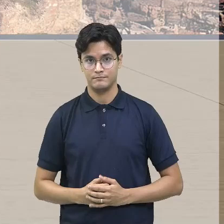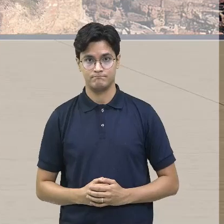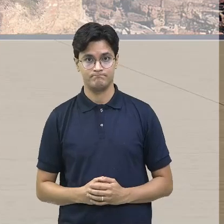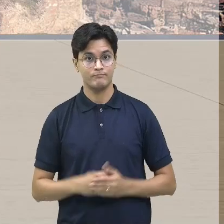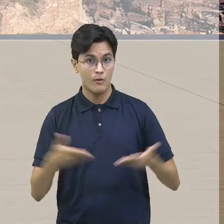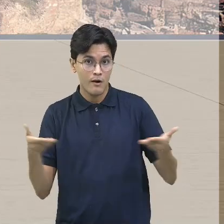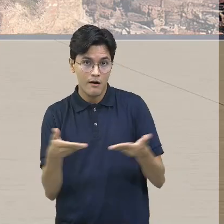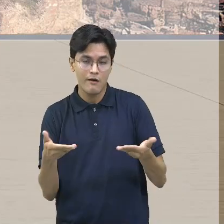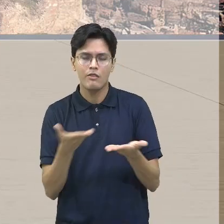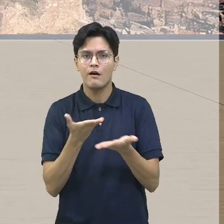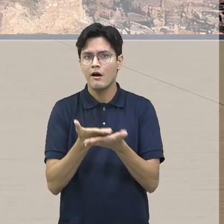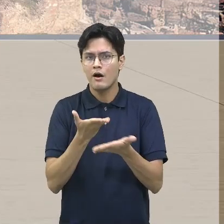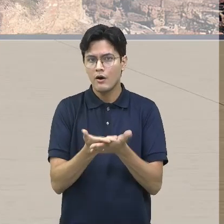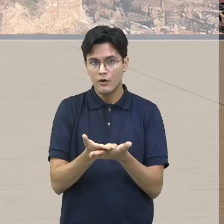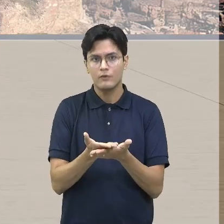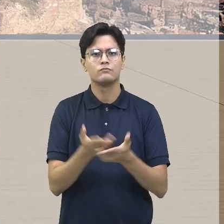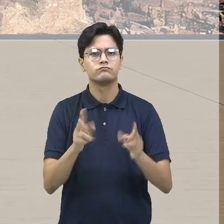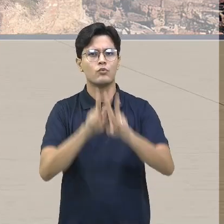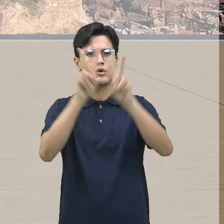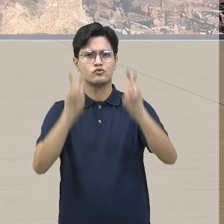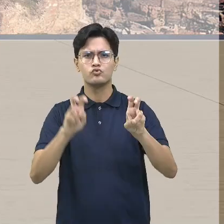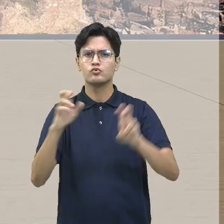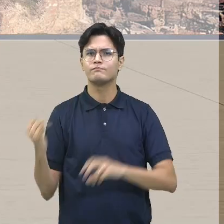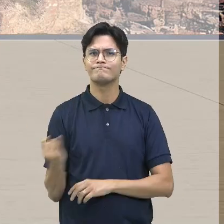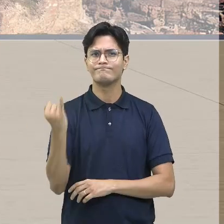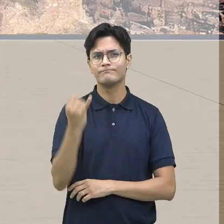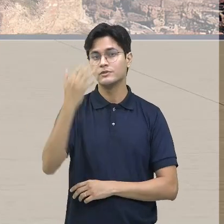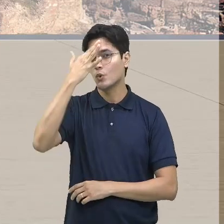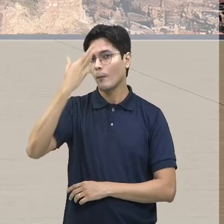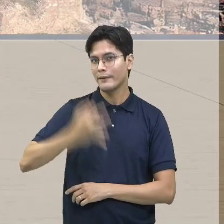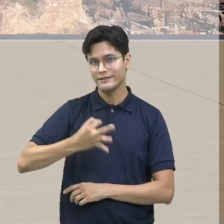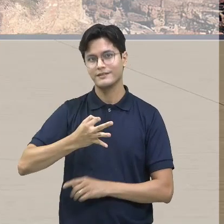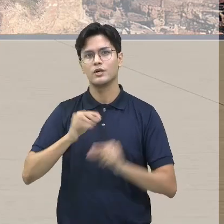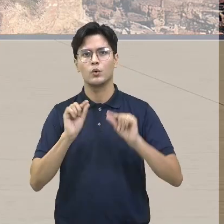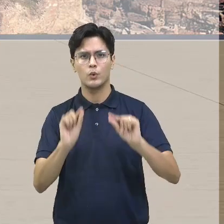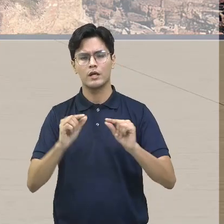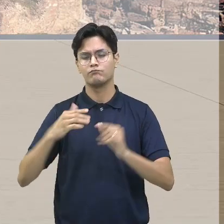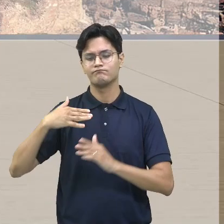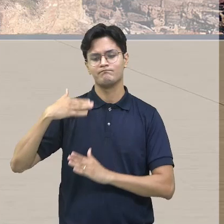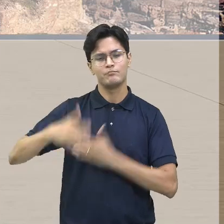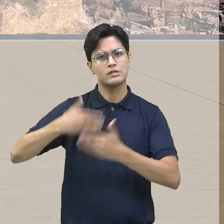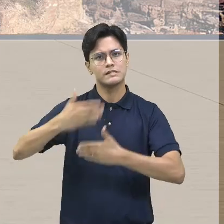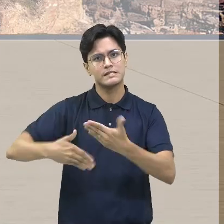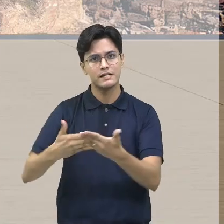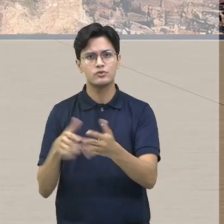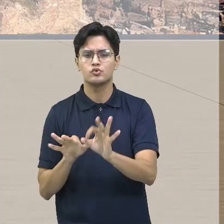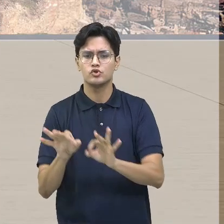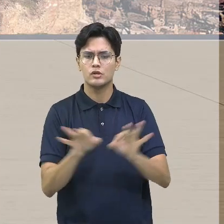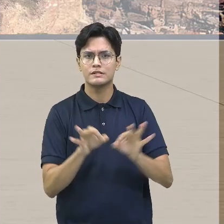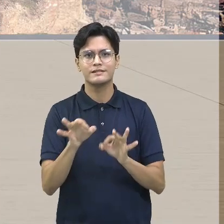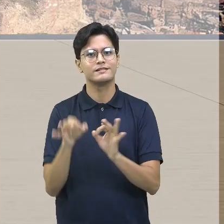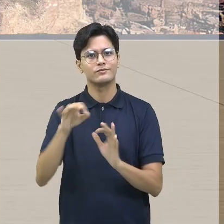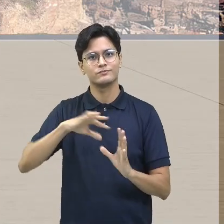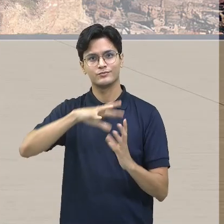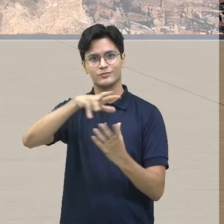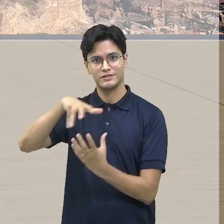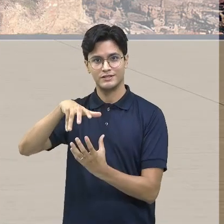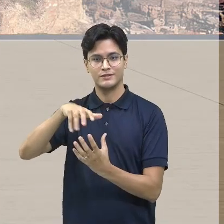importante para compreender justamente o processo de organização no mundo.